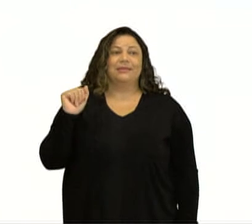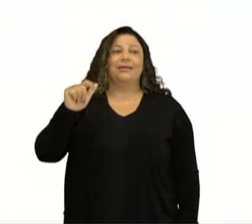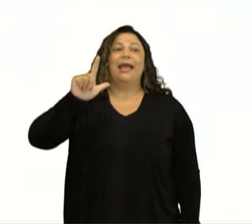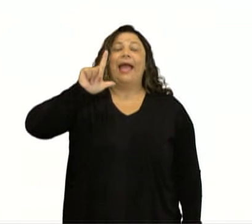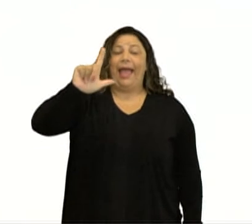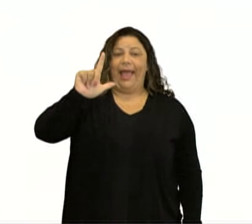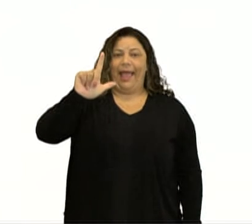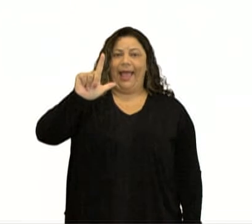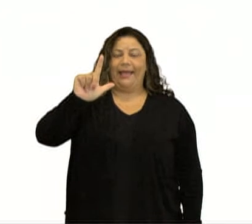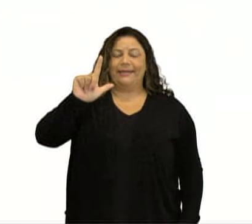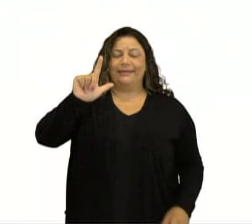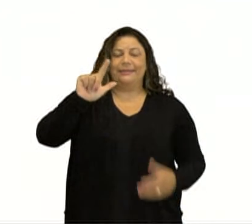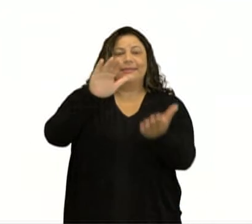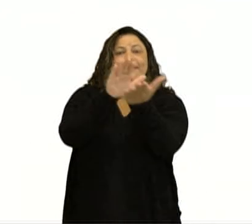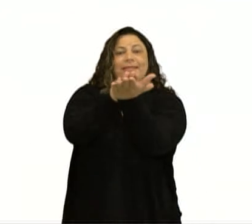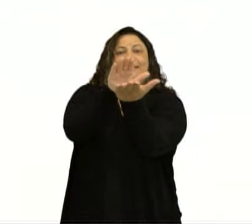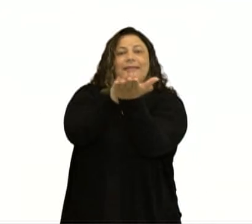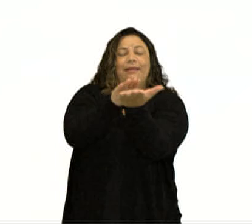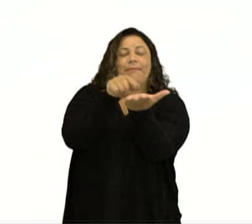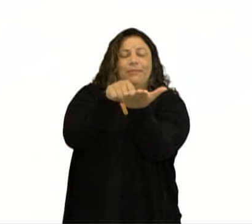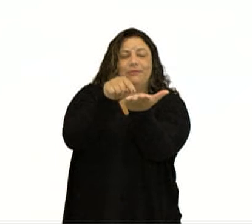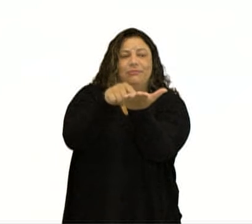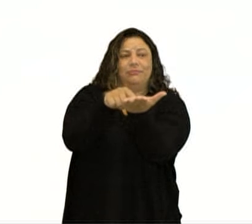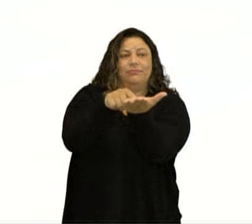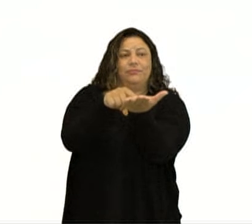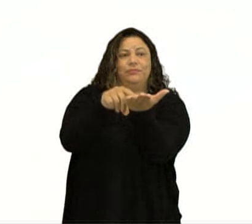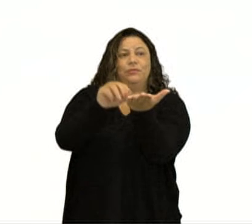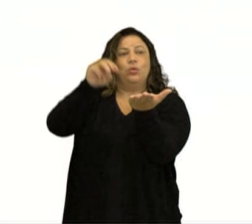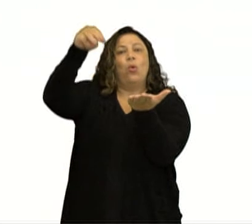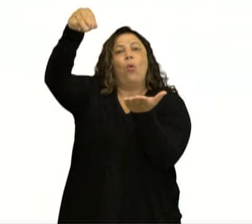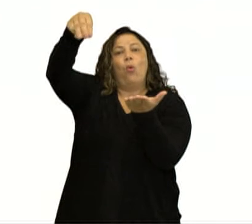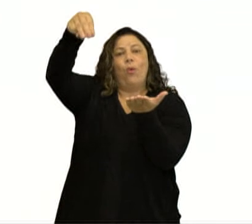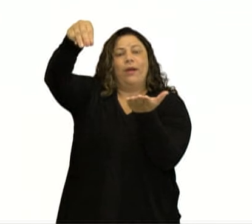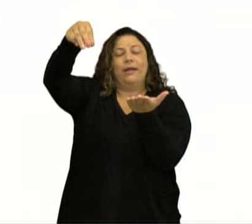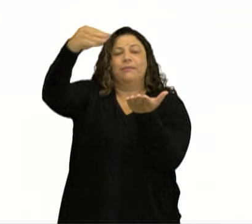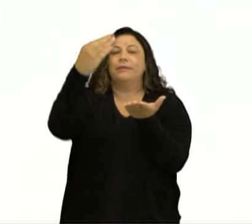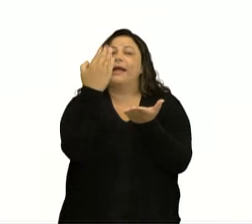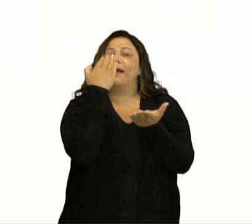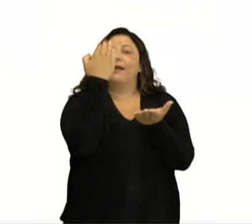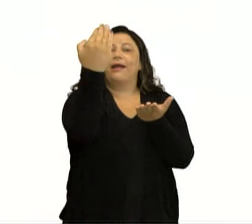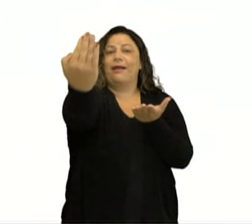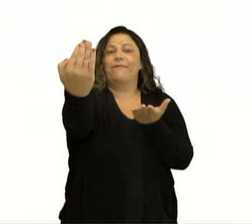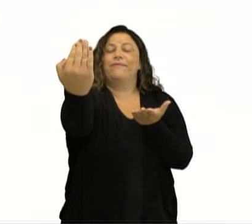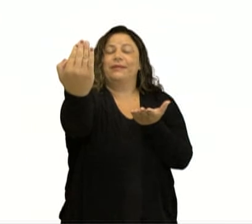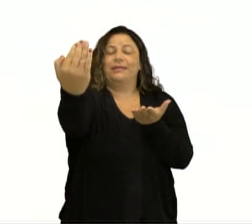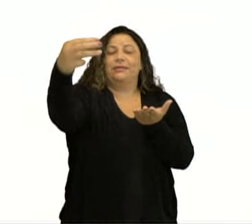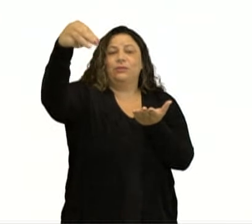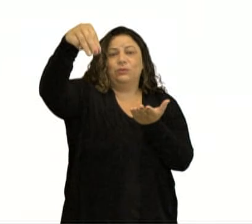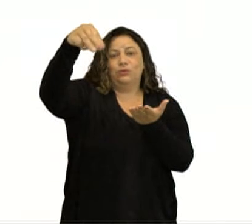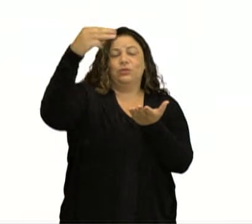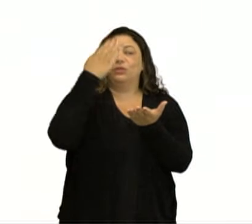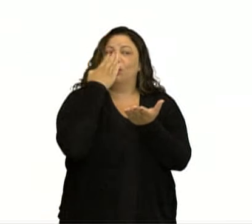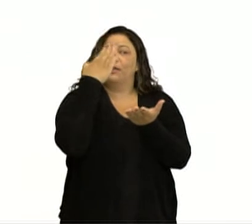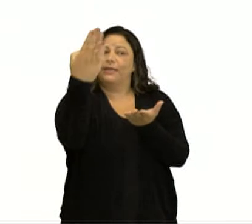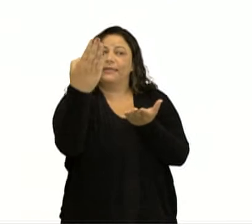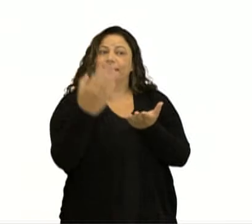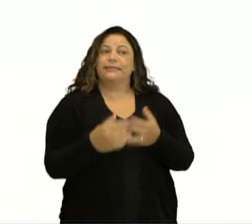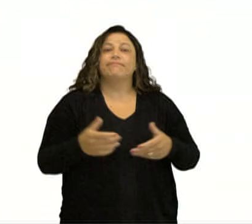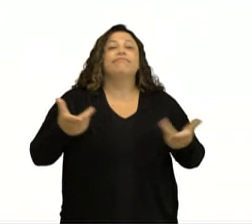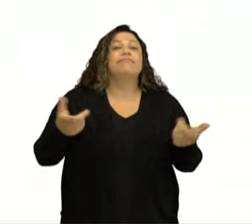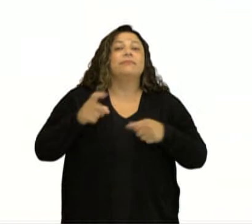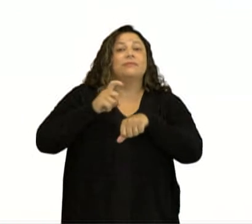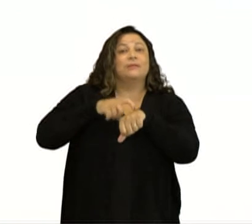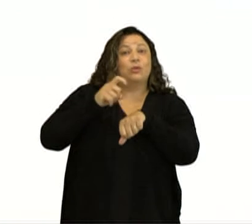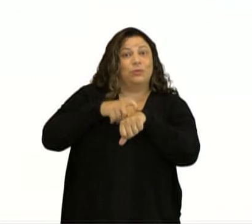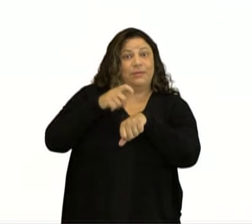L, que está justamente nas mãos do Daniel, ou na posição M, que está à frente do Daniel. Eu vou dar um